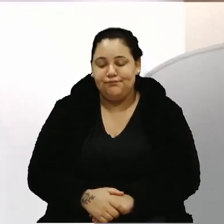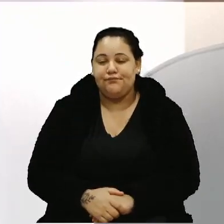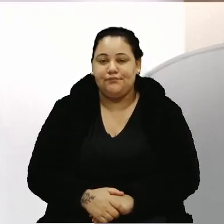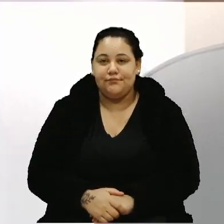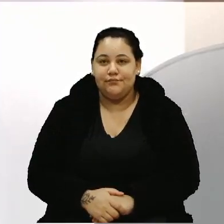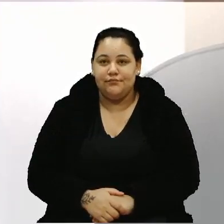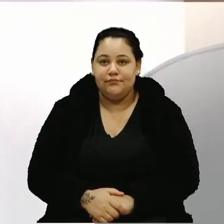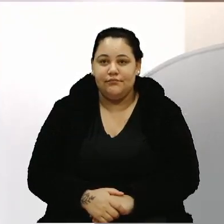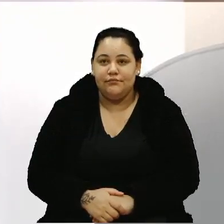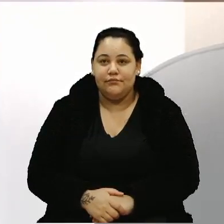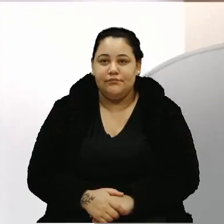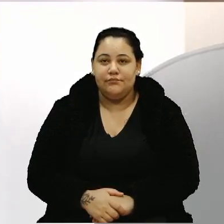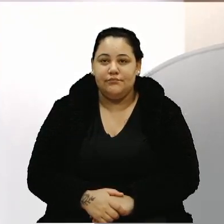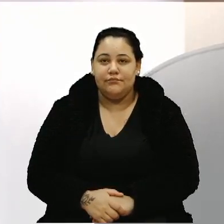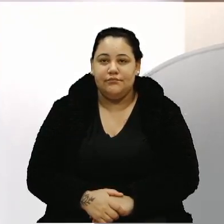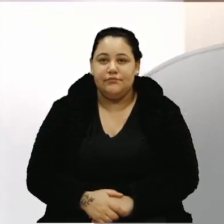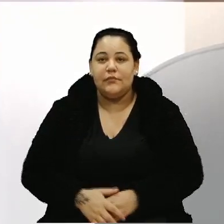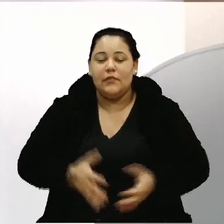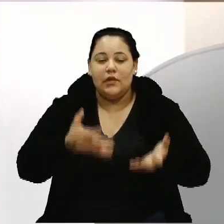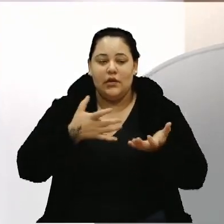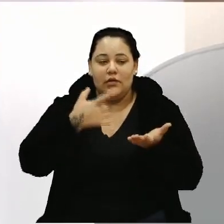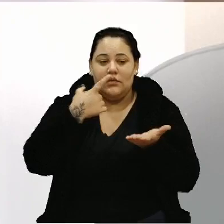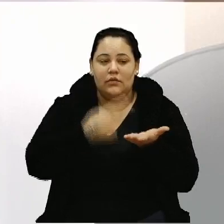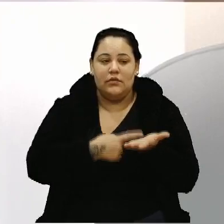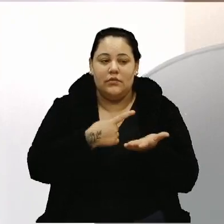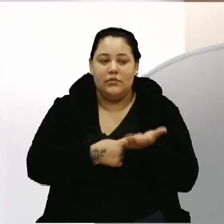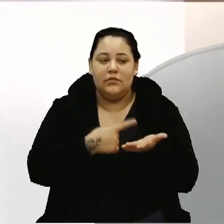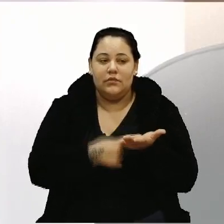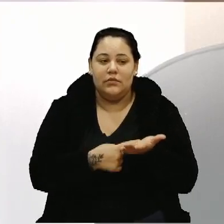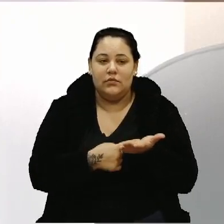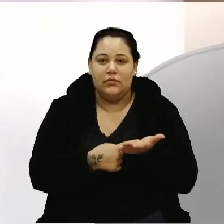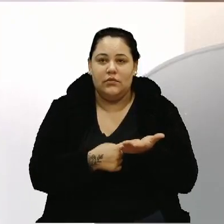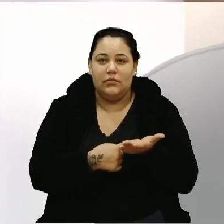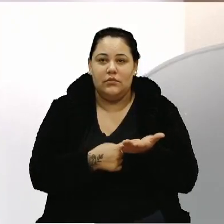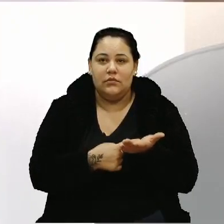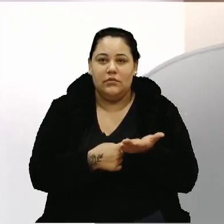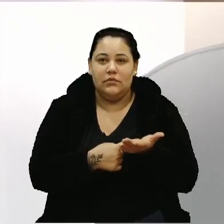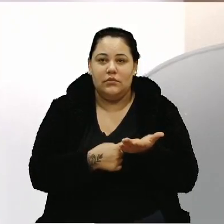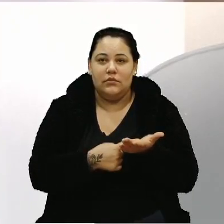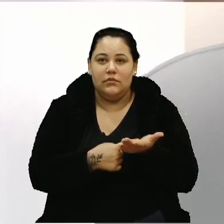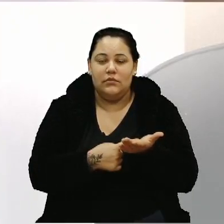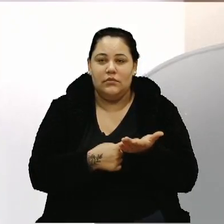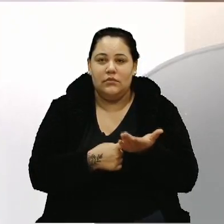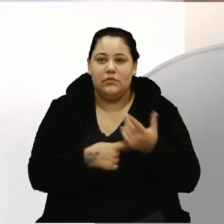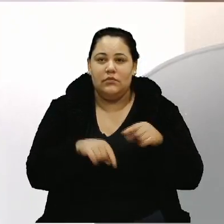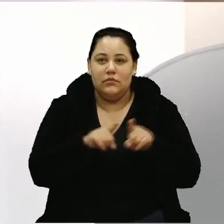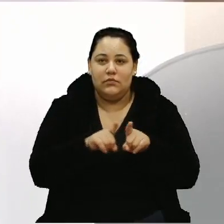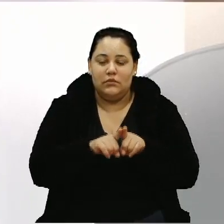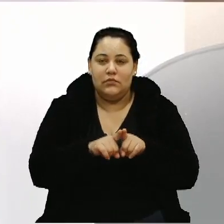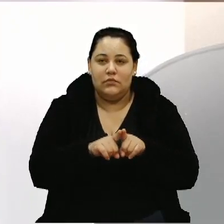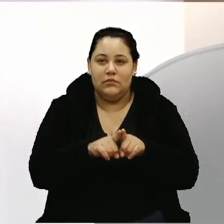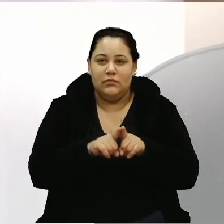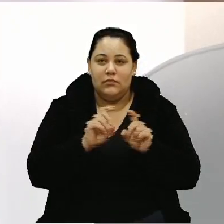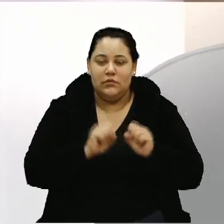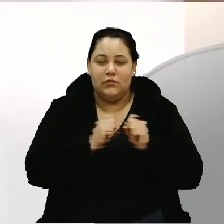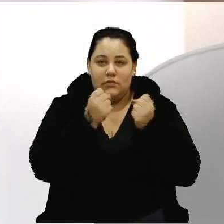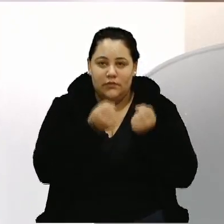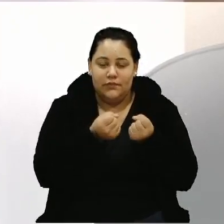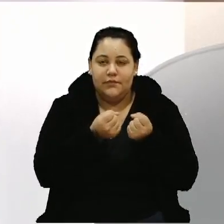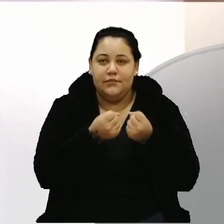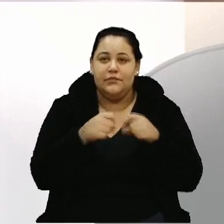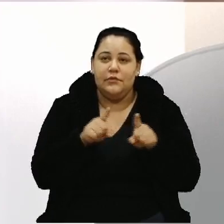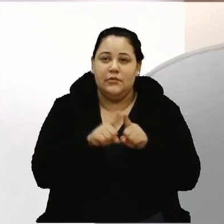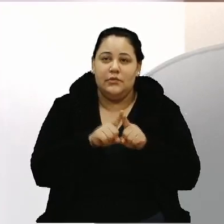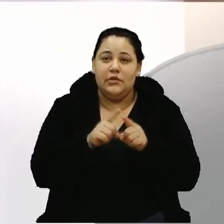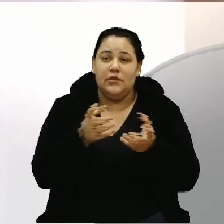Então eu quero combinar com a Grégora aqui, segundo o Reinaldo, que é o diretor, esforçado, dedicado, quero combinar